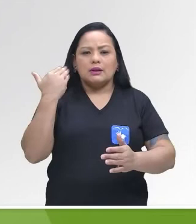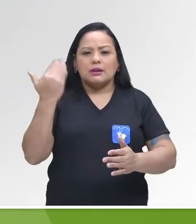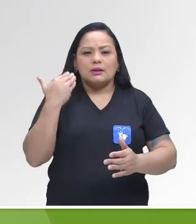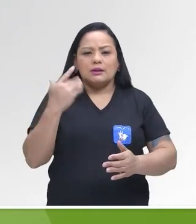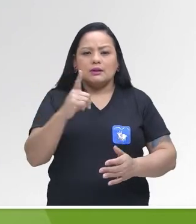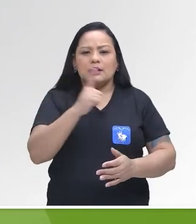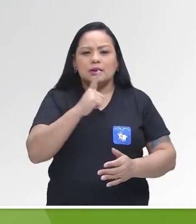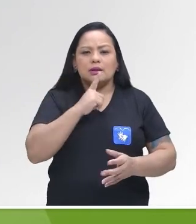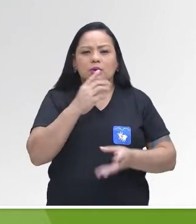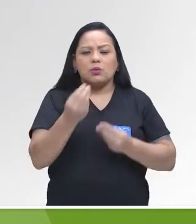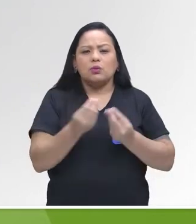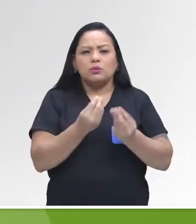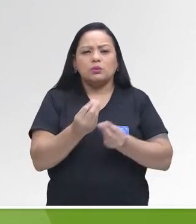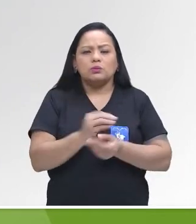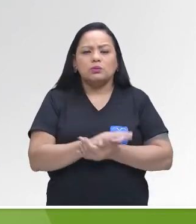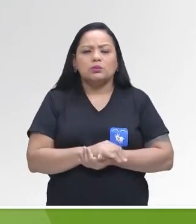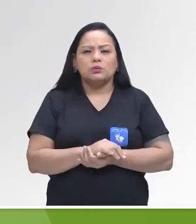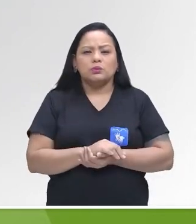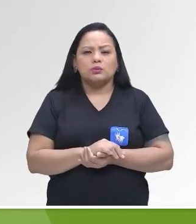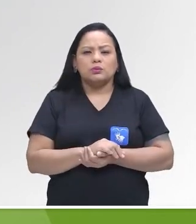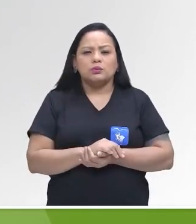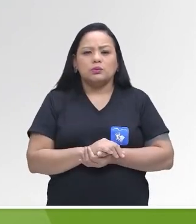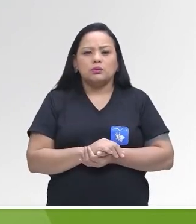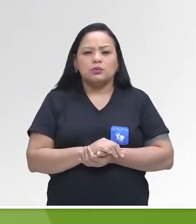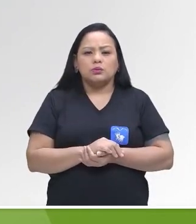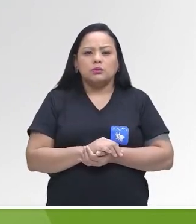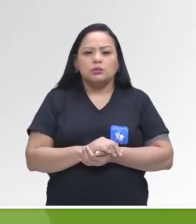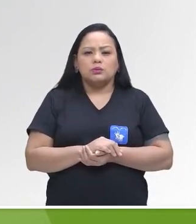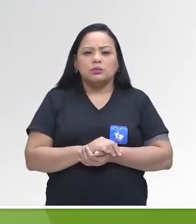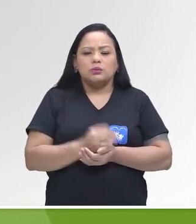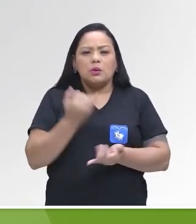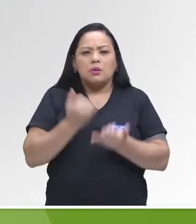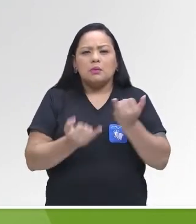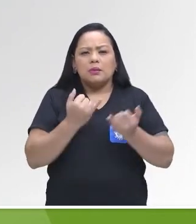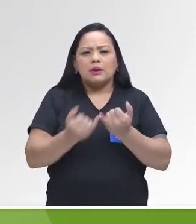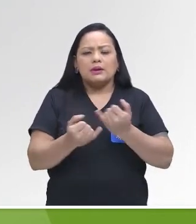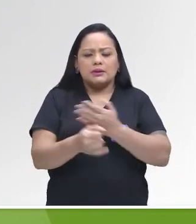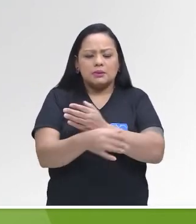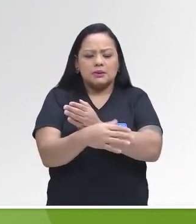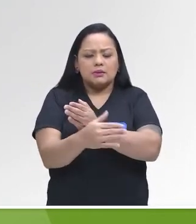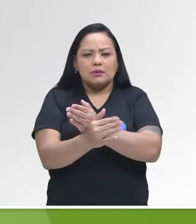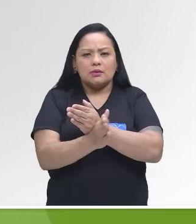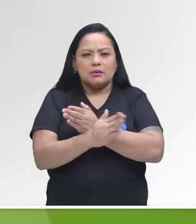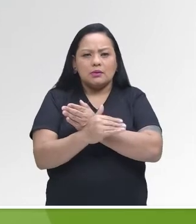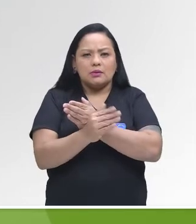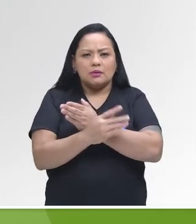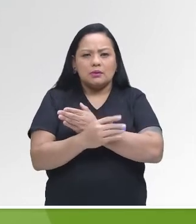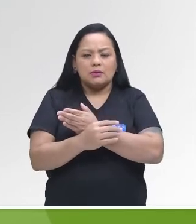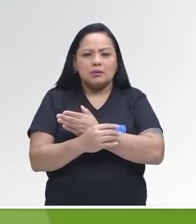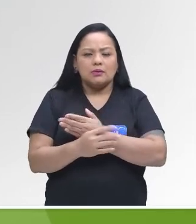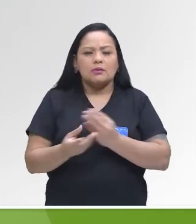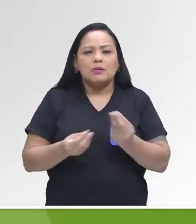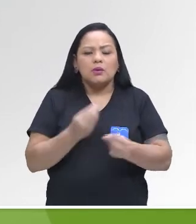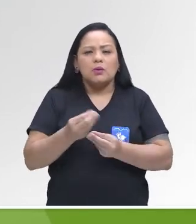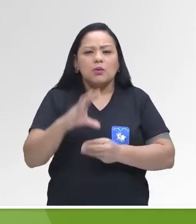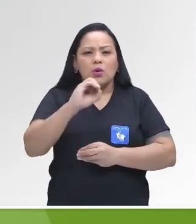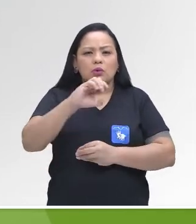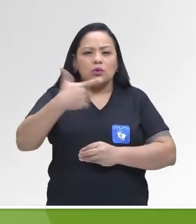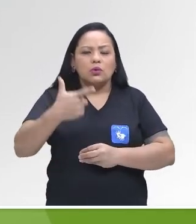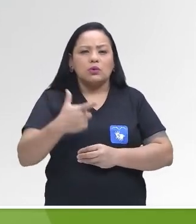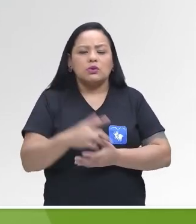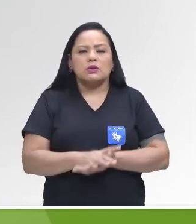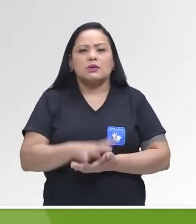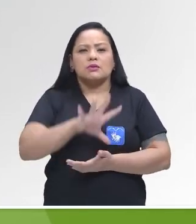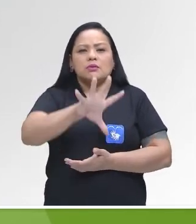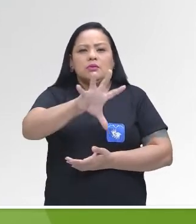brânquias. E as brânquias vão ajudá-lo a trocar ali, a ganhar o oxigênio que tem na água,